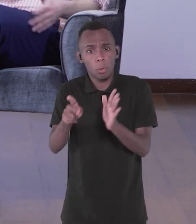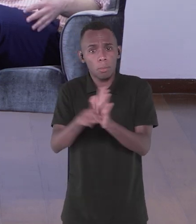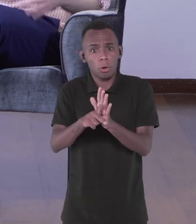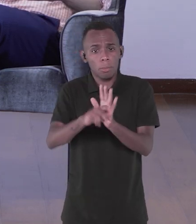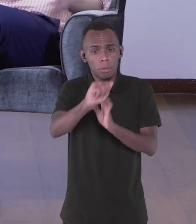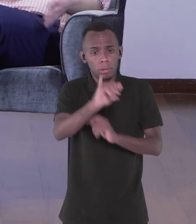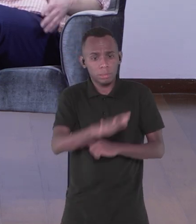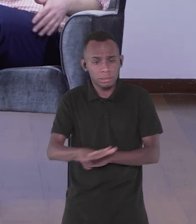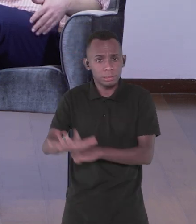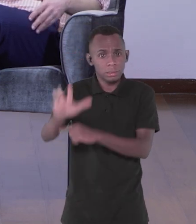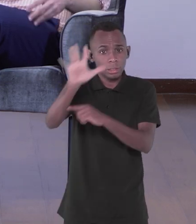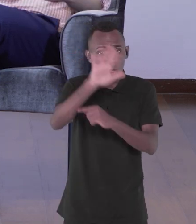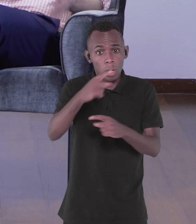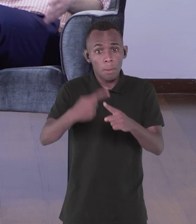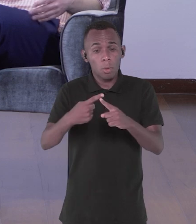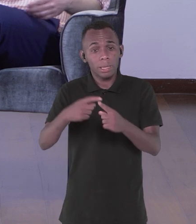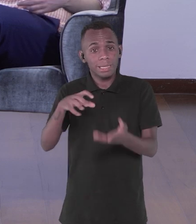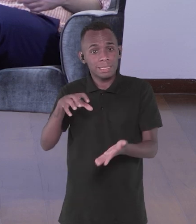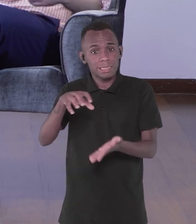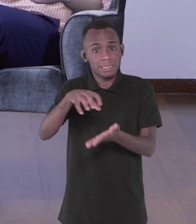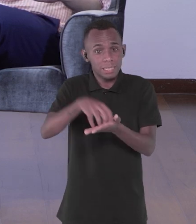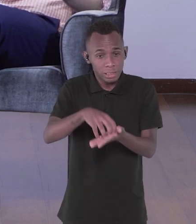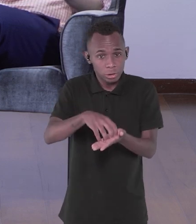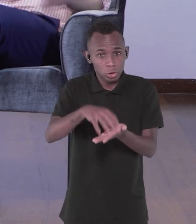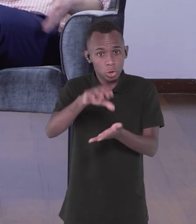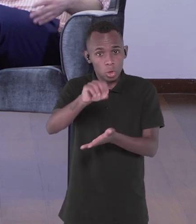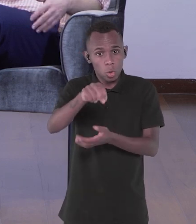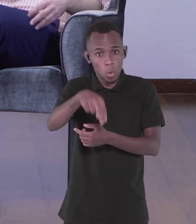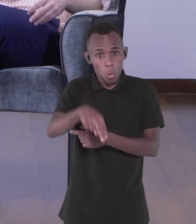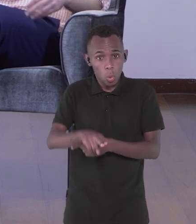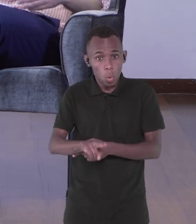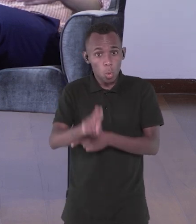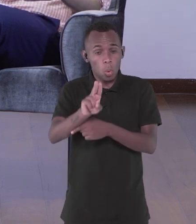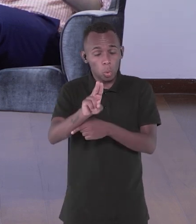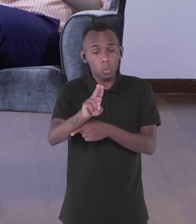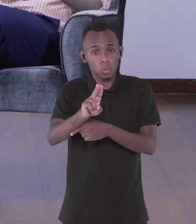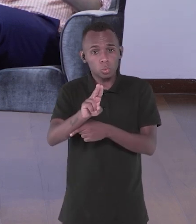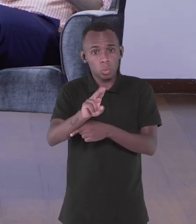a sede da ONU, da OMS, da Unicef,